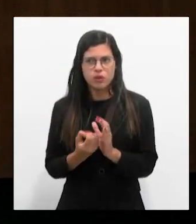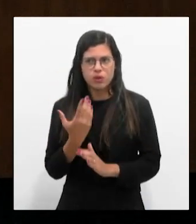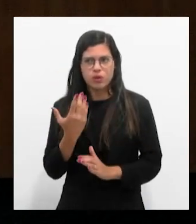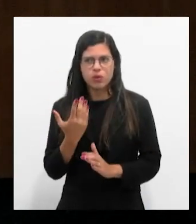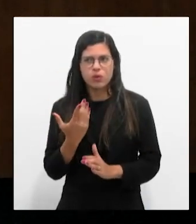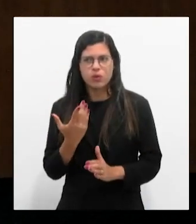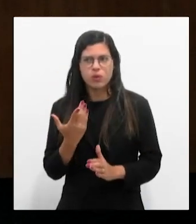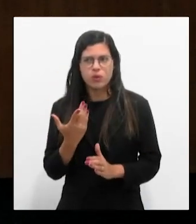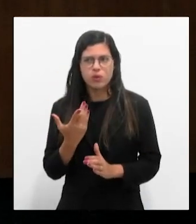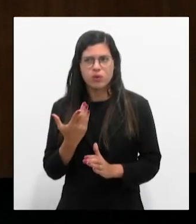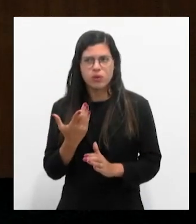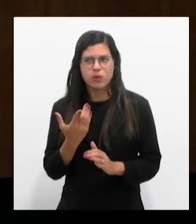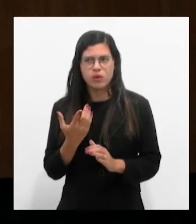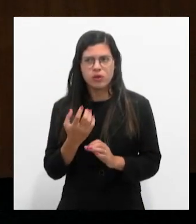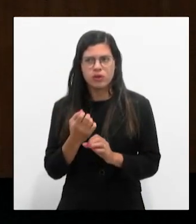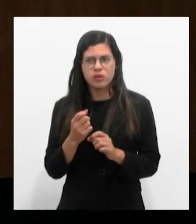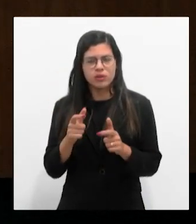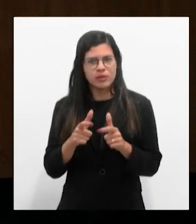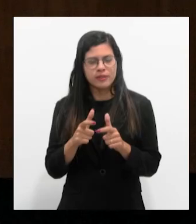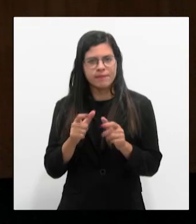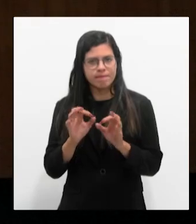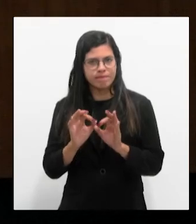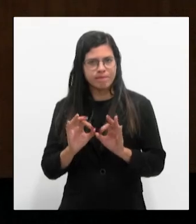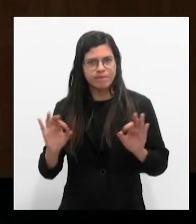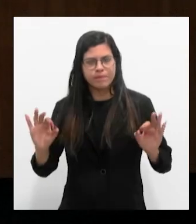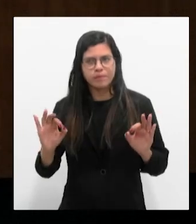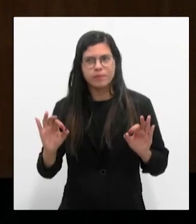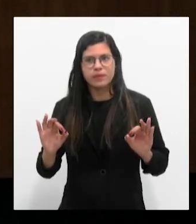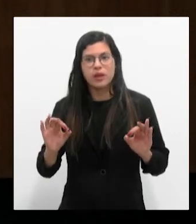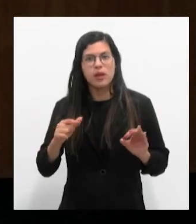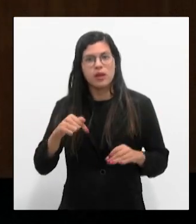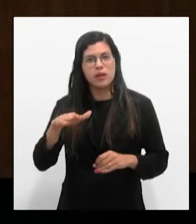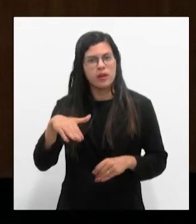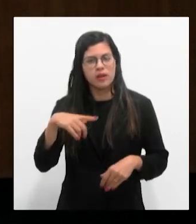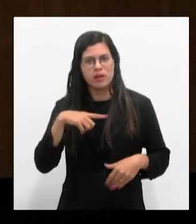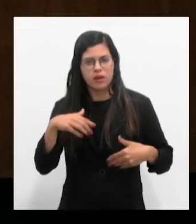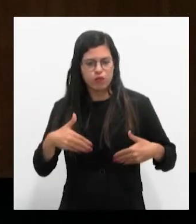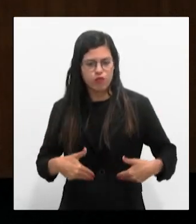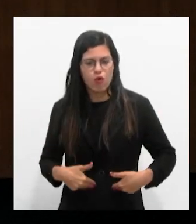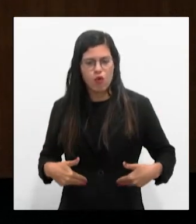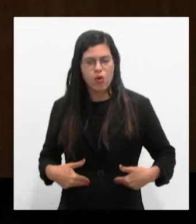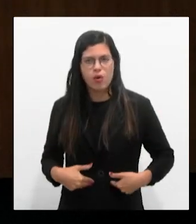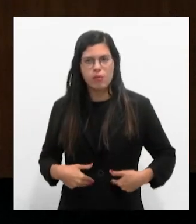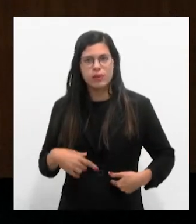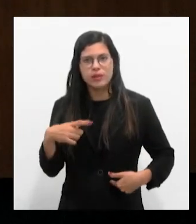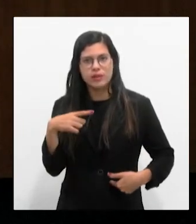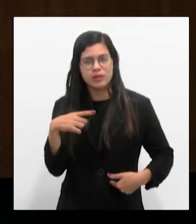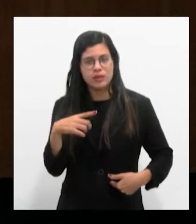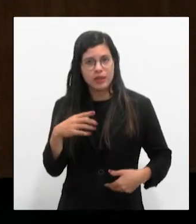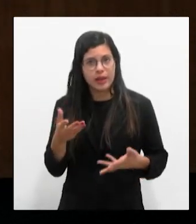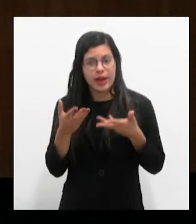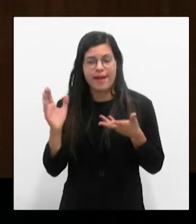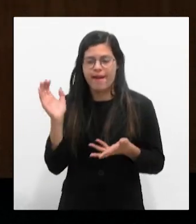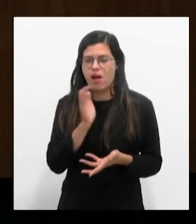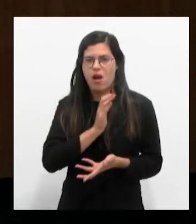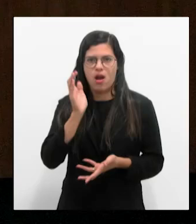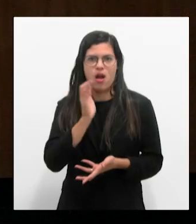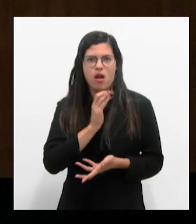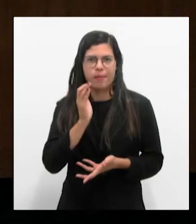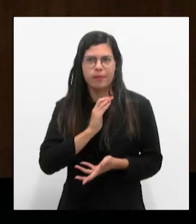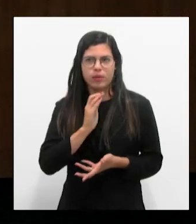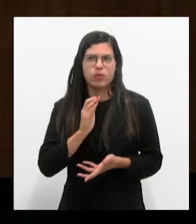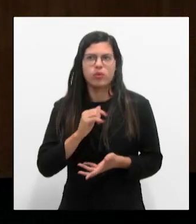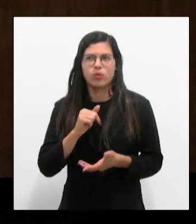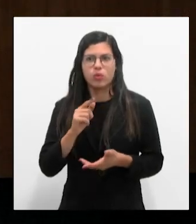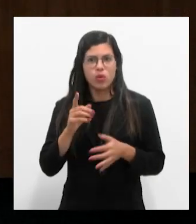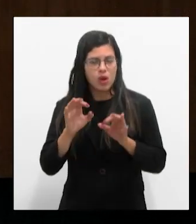essa grande slogan, né, que quem tem fome tem pressa. E é um slogan baseado,